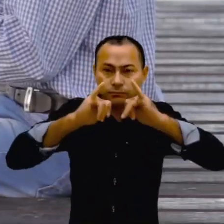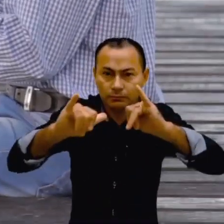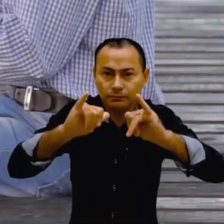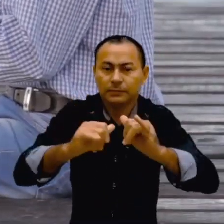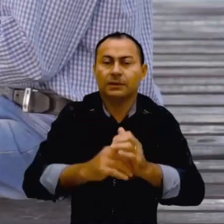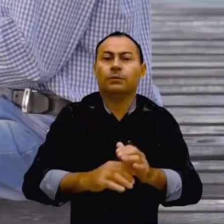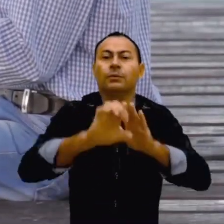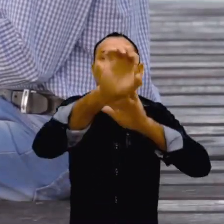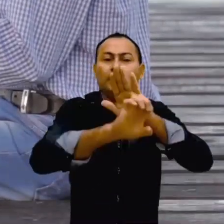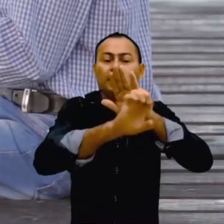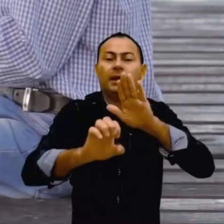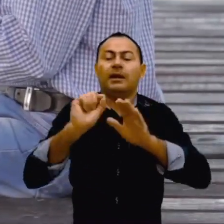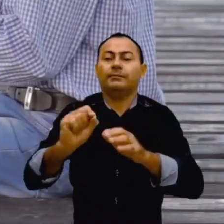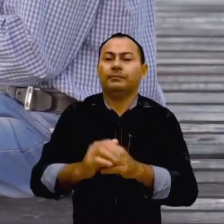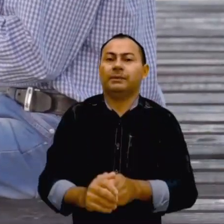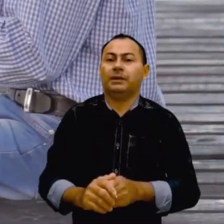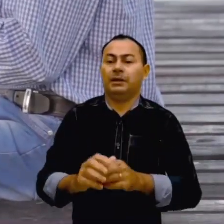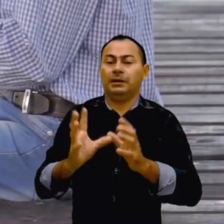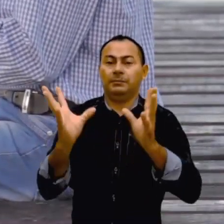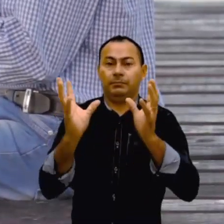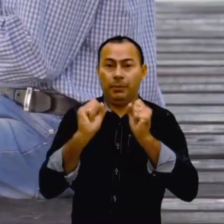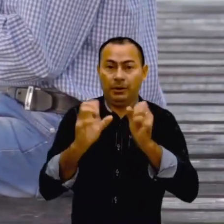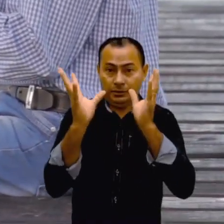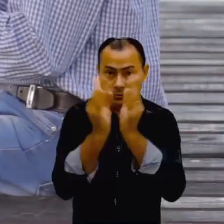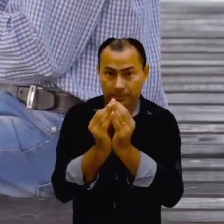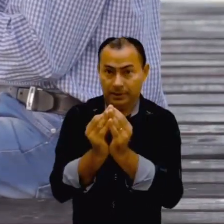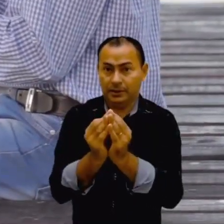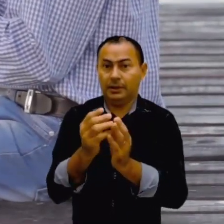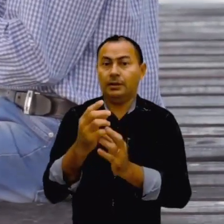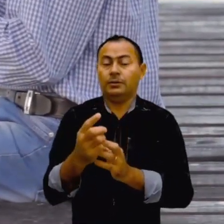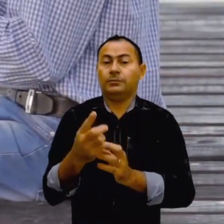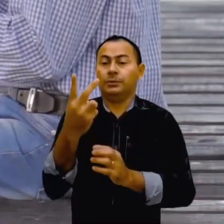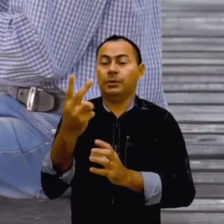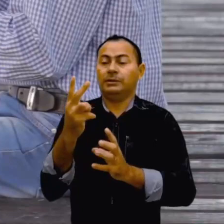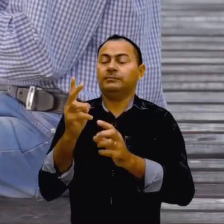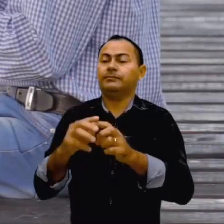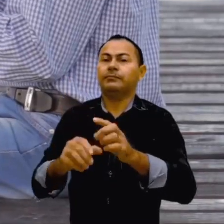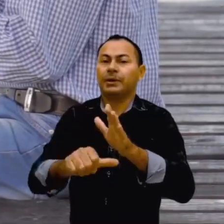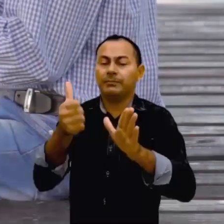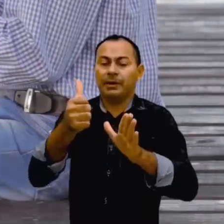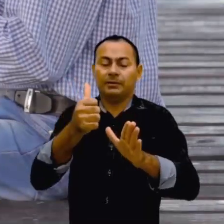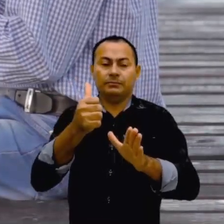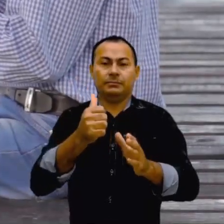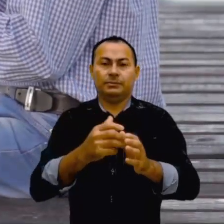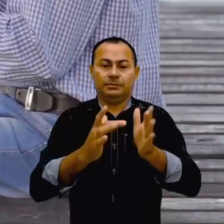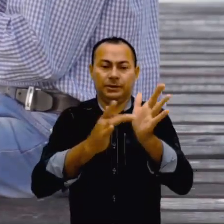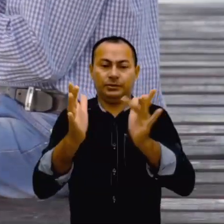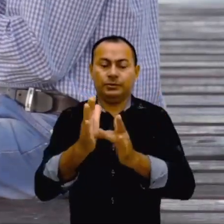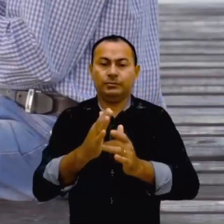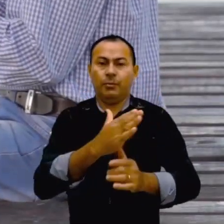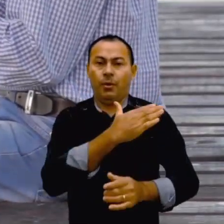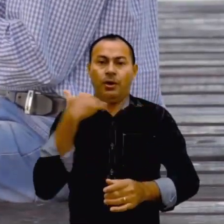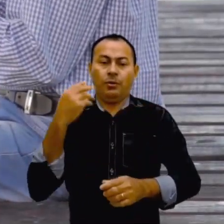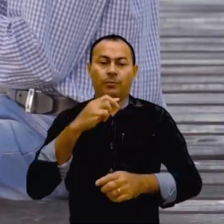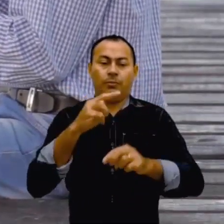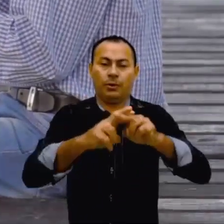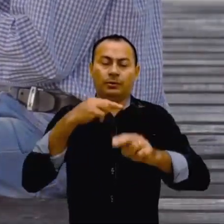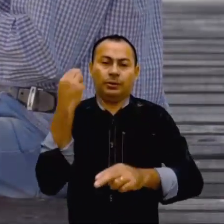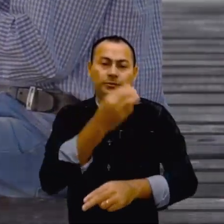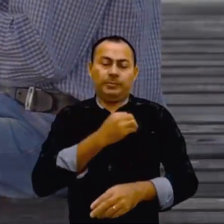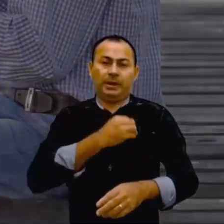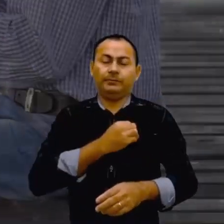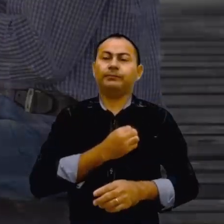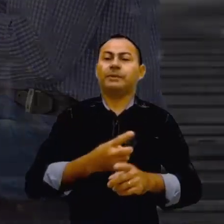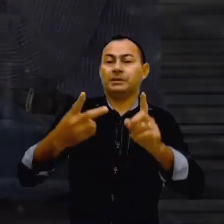Evangelho pode ser resumido em 2 fatos. Primeiro, Jesus Cristo morreu pelos nossos pecados, conforme as Escrituras anunciaram. Em